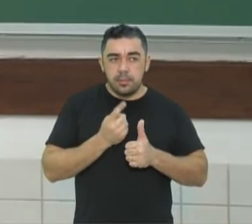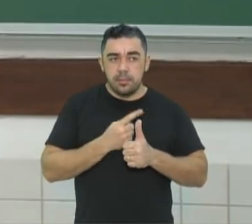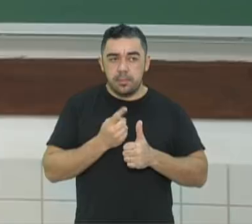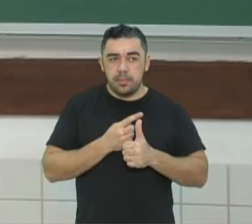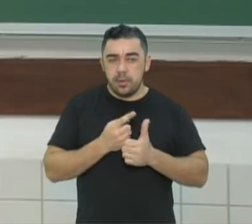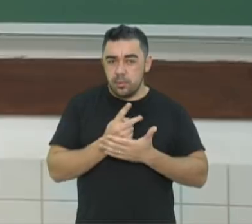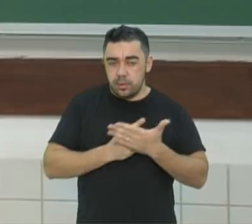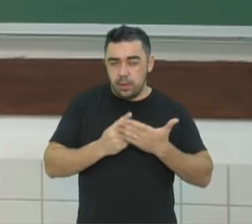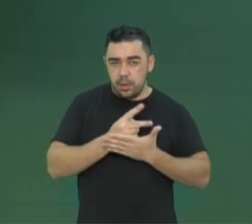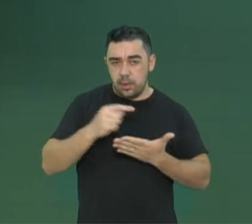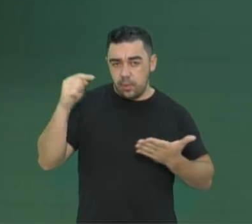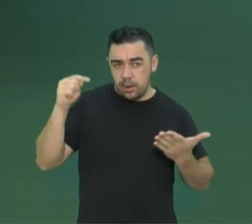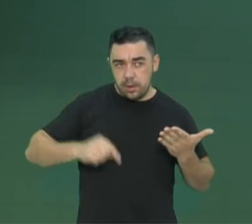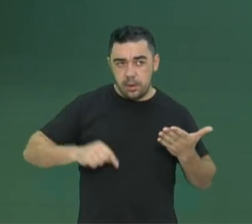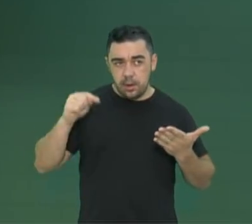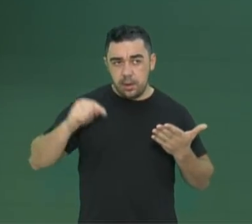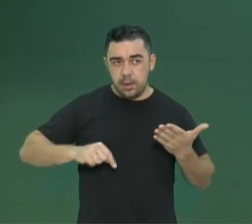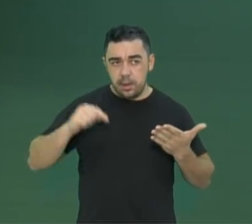animado, produzido, então,